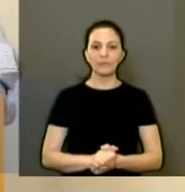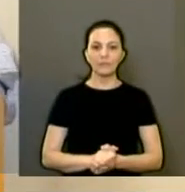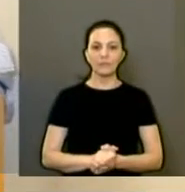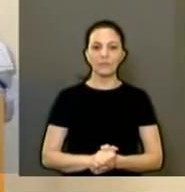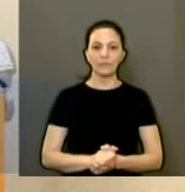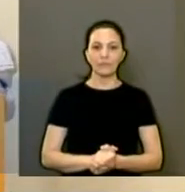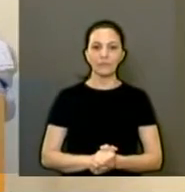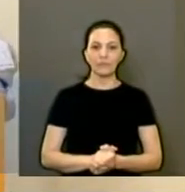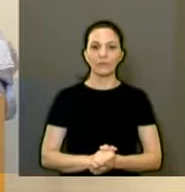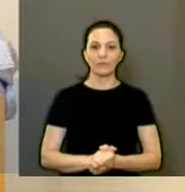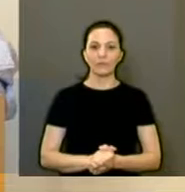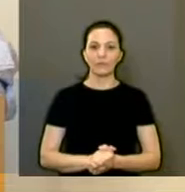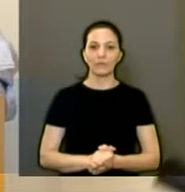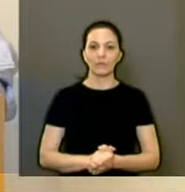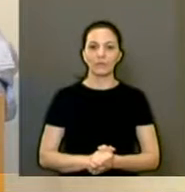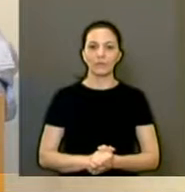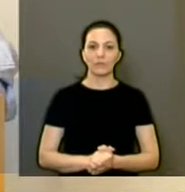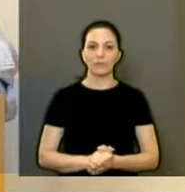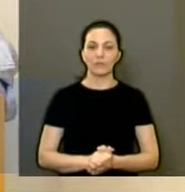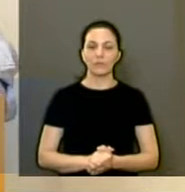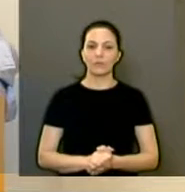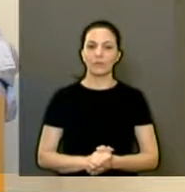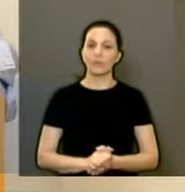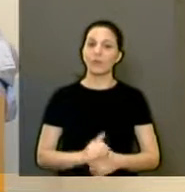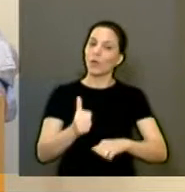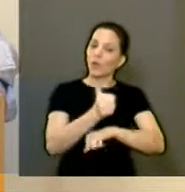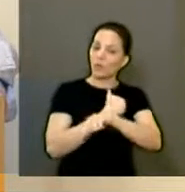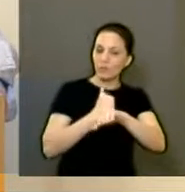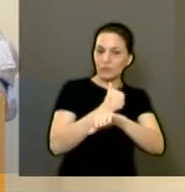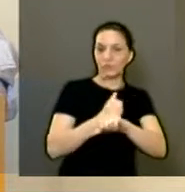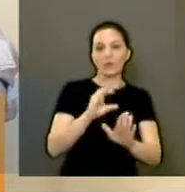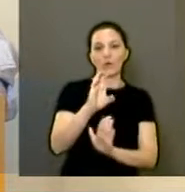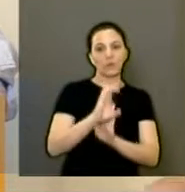sobre os cargos comissionados